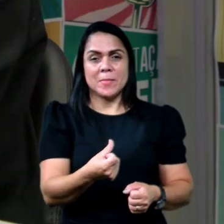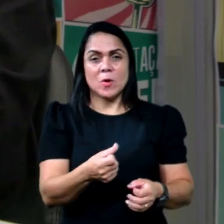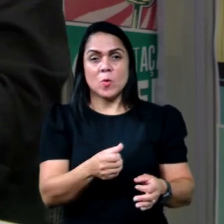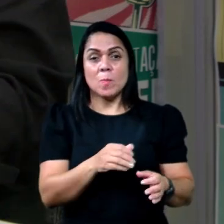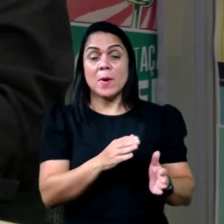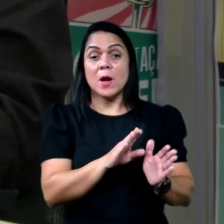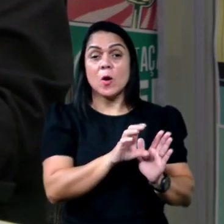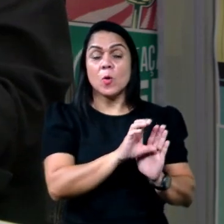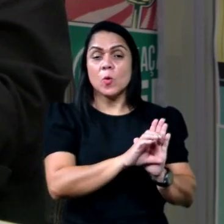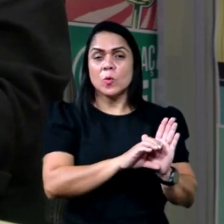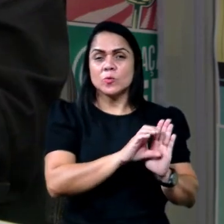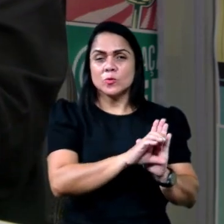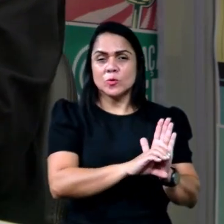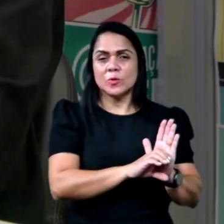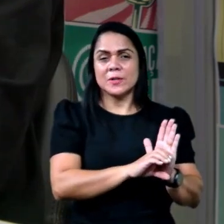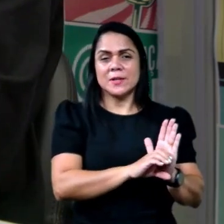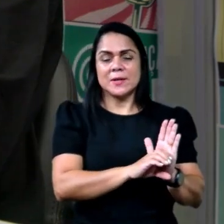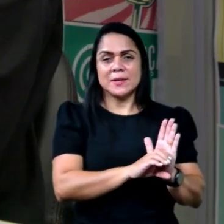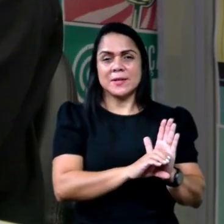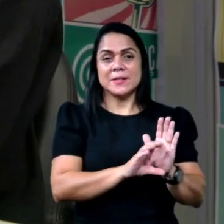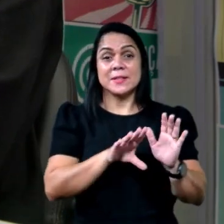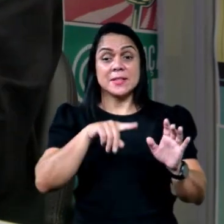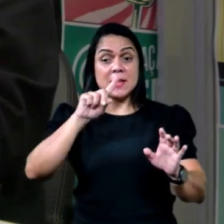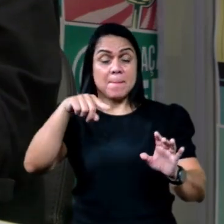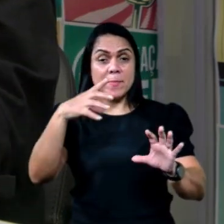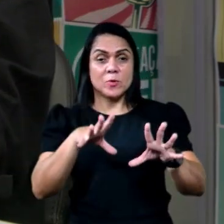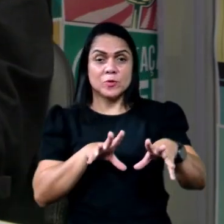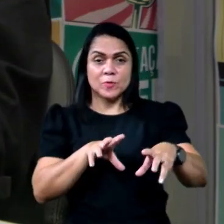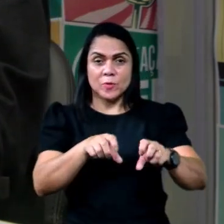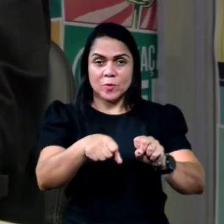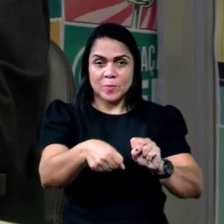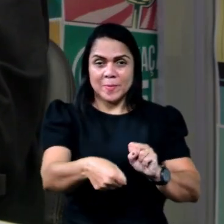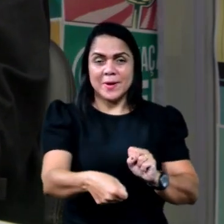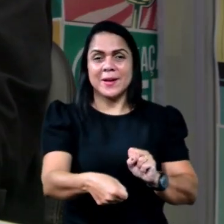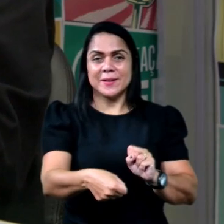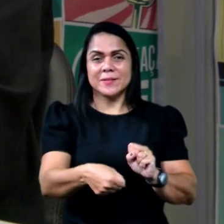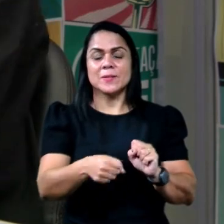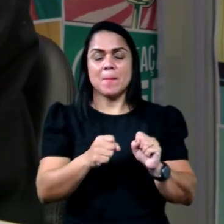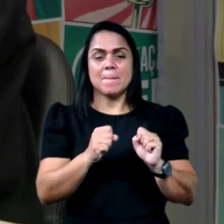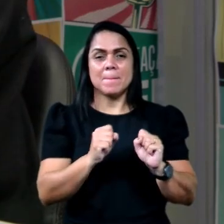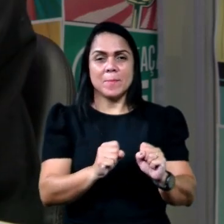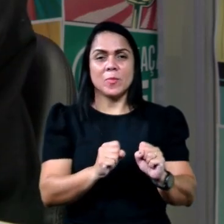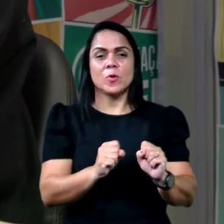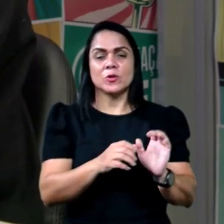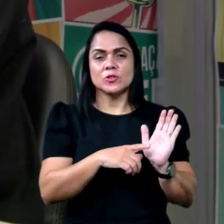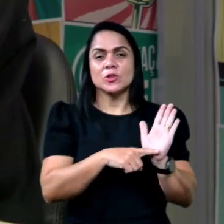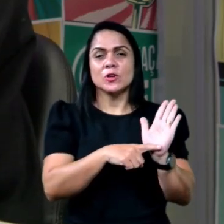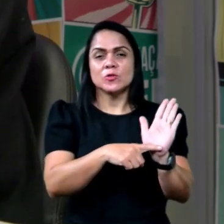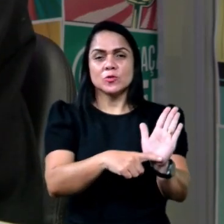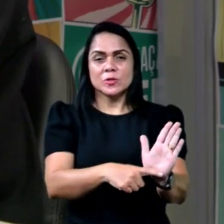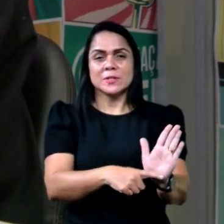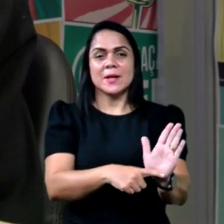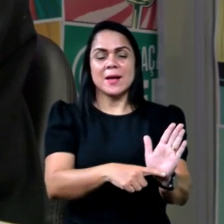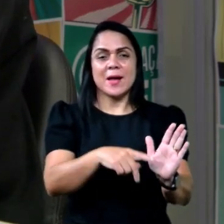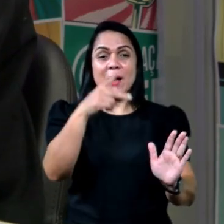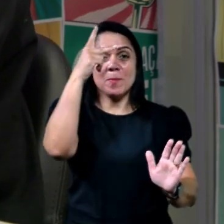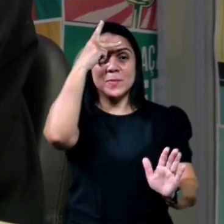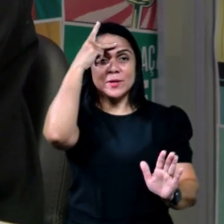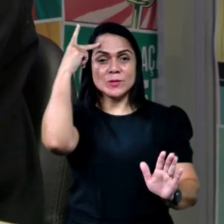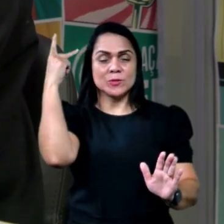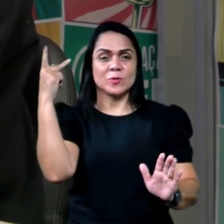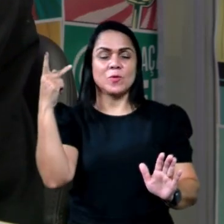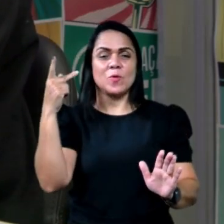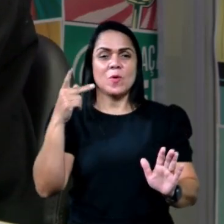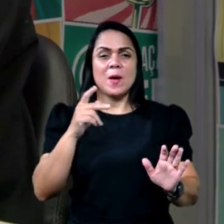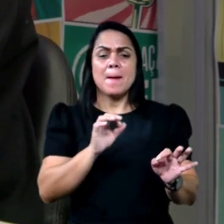consultoria. Você, monitor, depois de formado, pode ofertar isso como consultoria, que é uma outra área que eles podem trabalhar. Aperfeiçoar